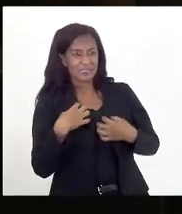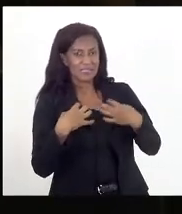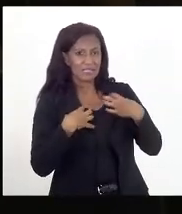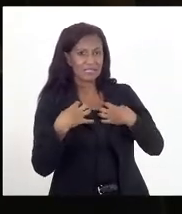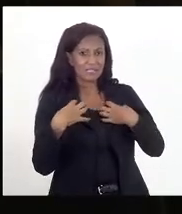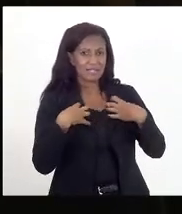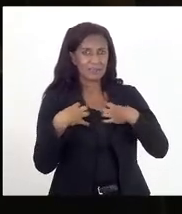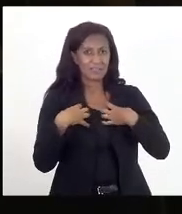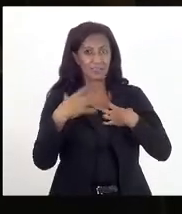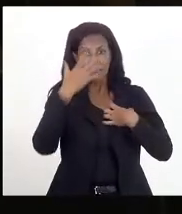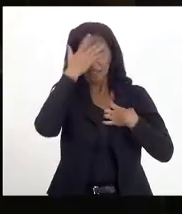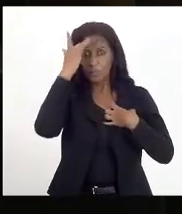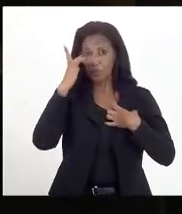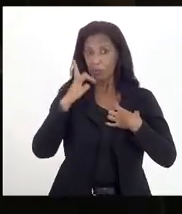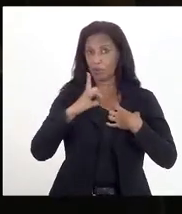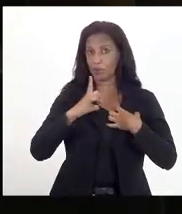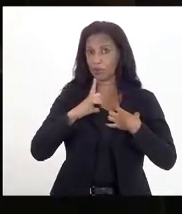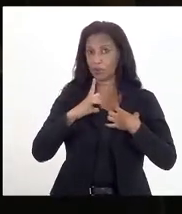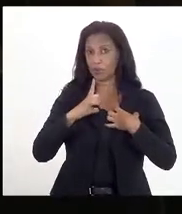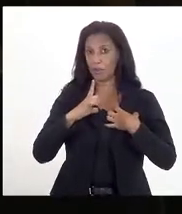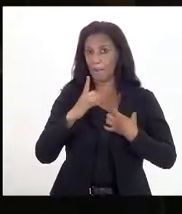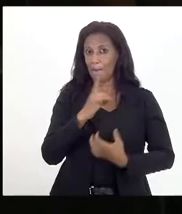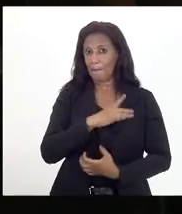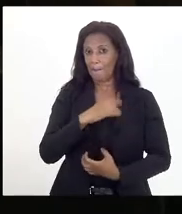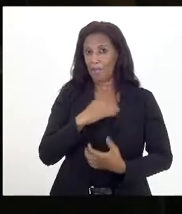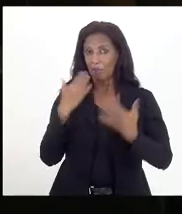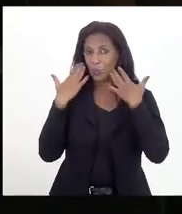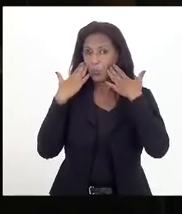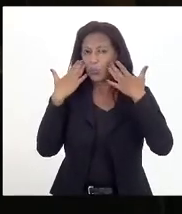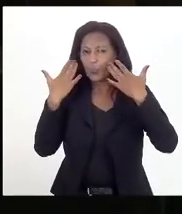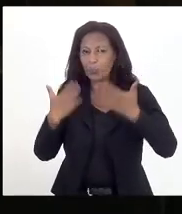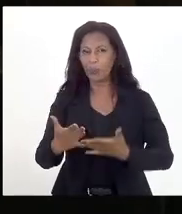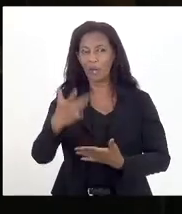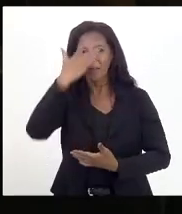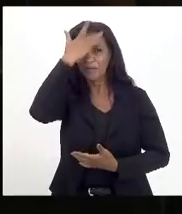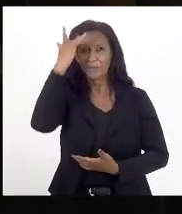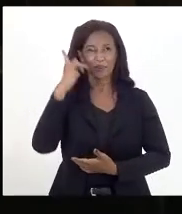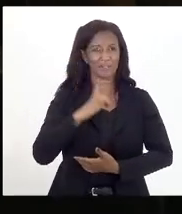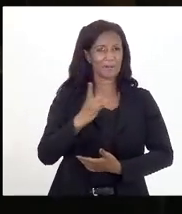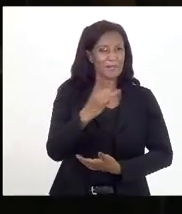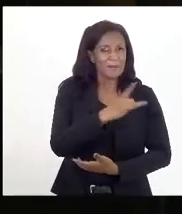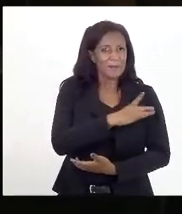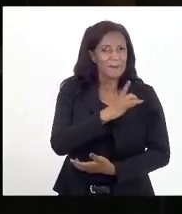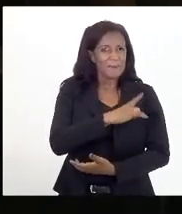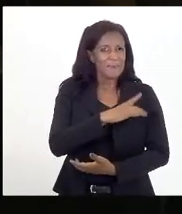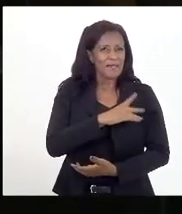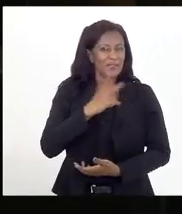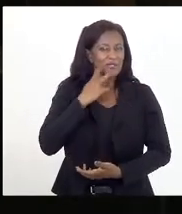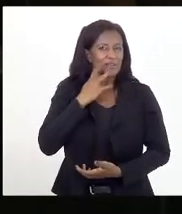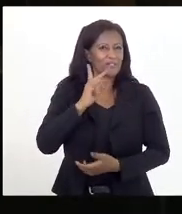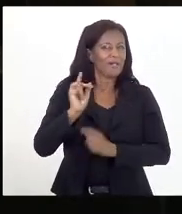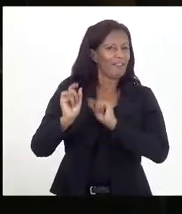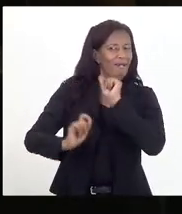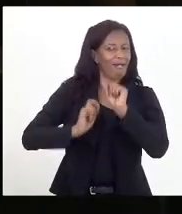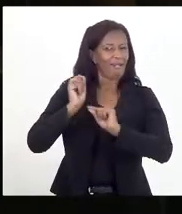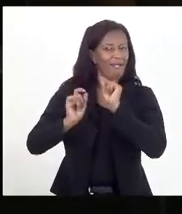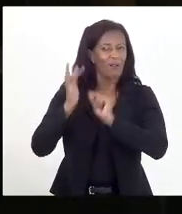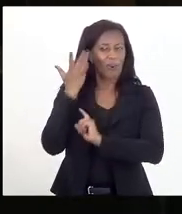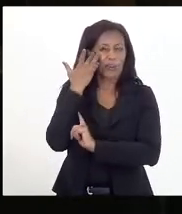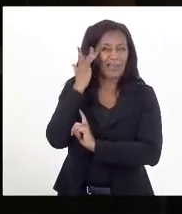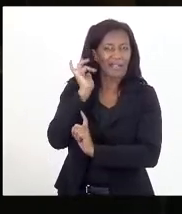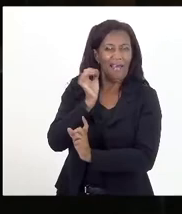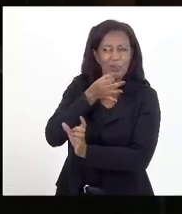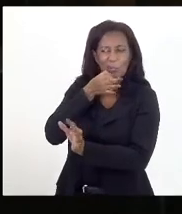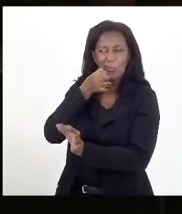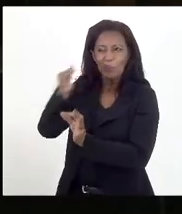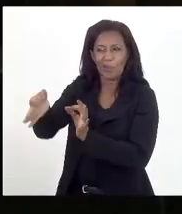as pessoas tenham receio de se expor em que as pessoas tenham medo de dizerem O que acham